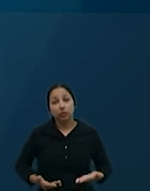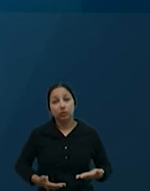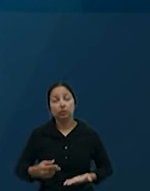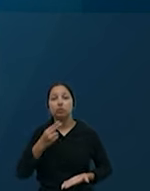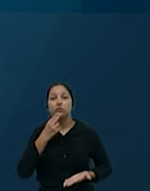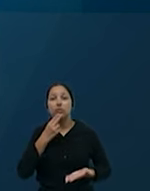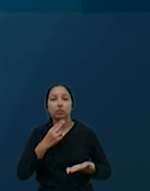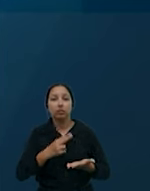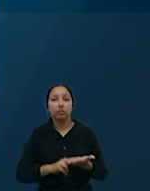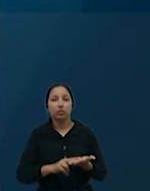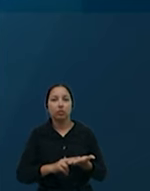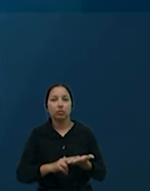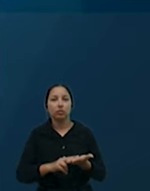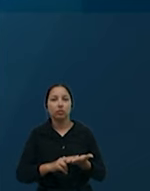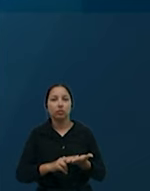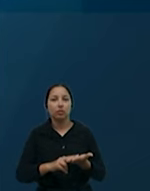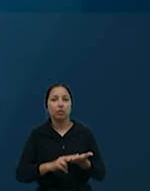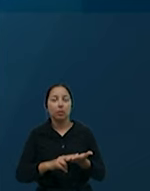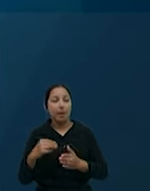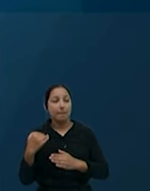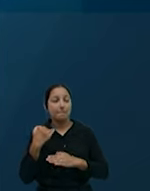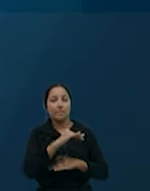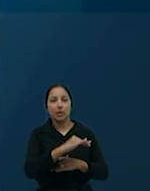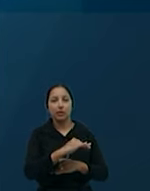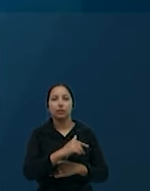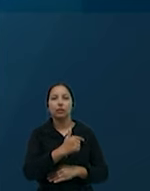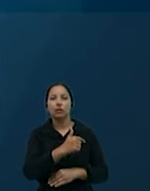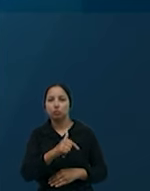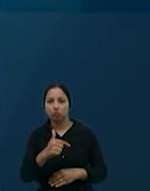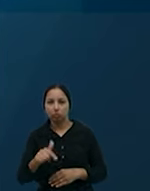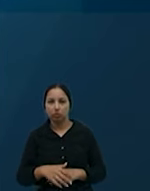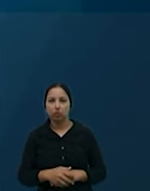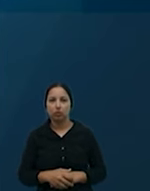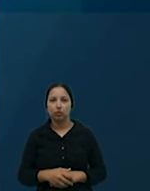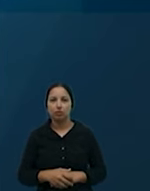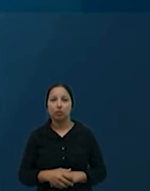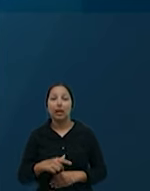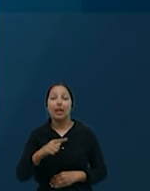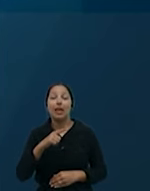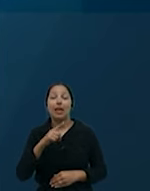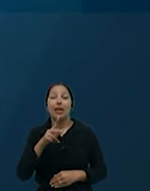ao direito objetivo de maneira implícita, por omissão.